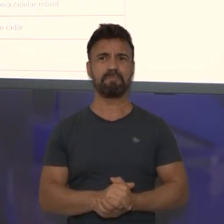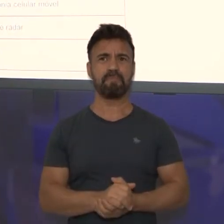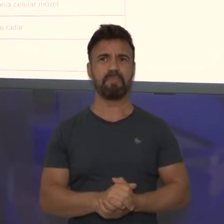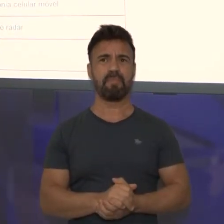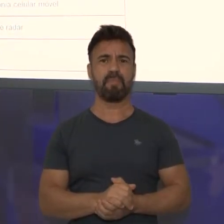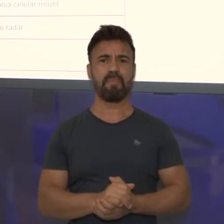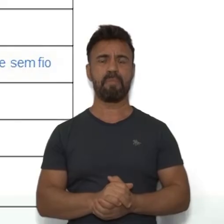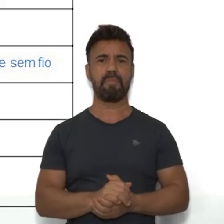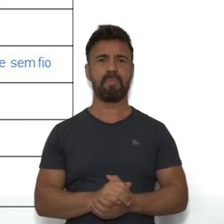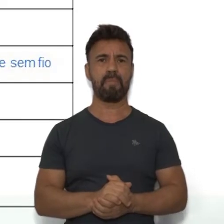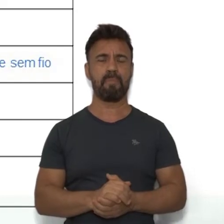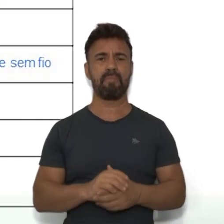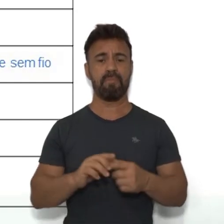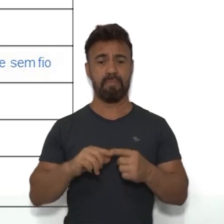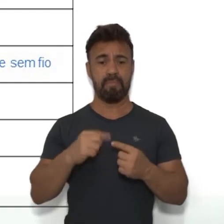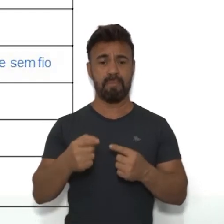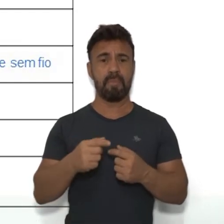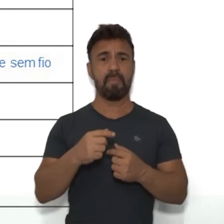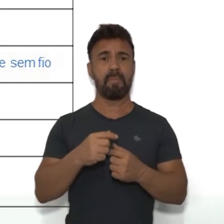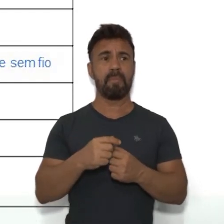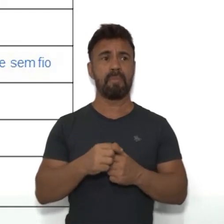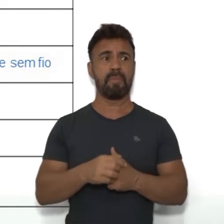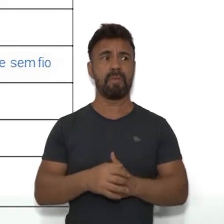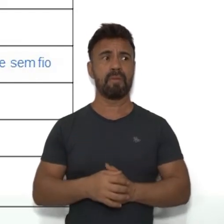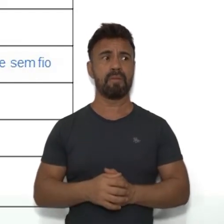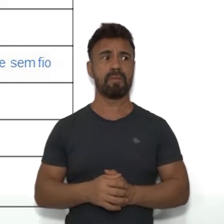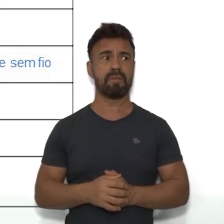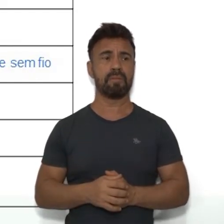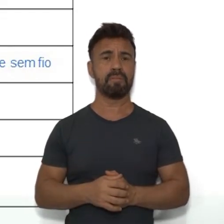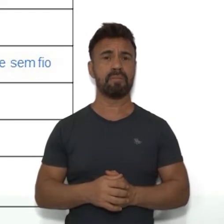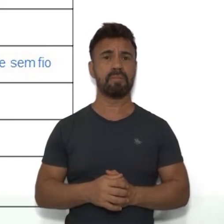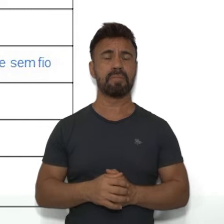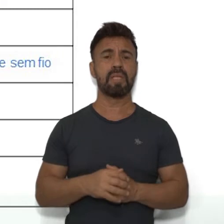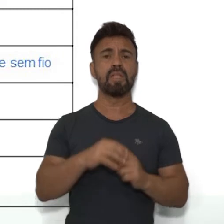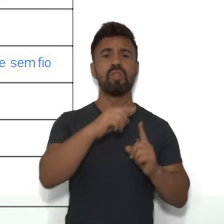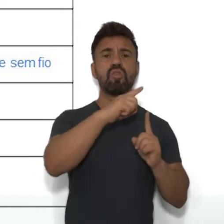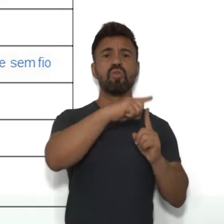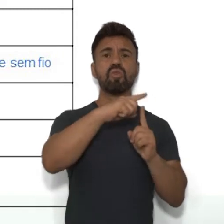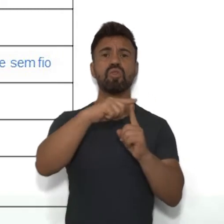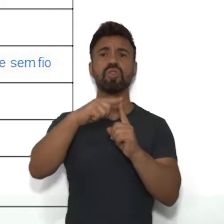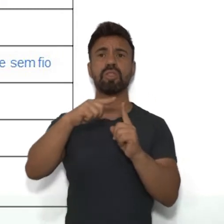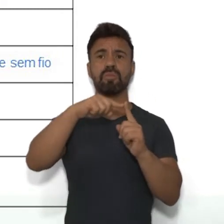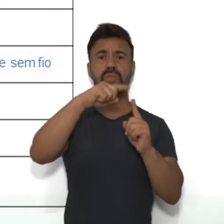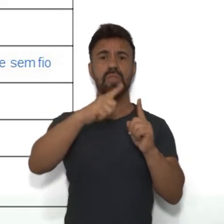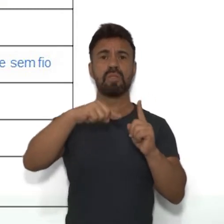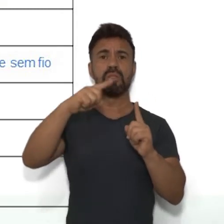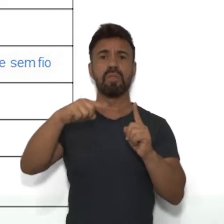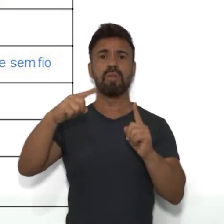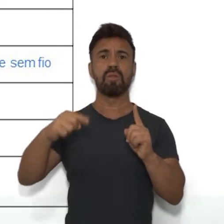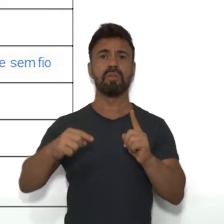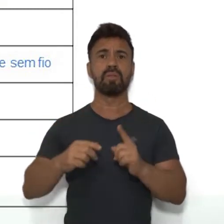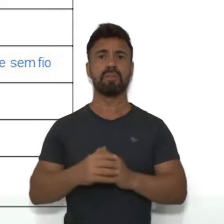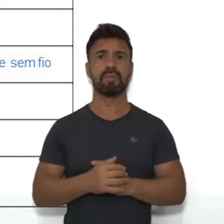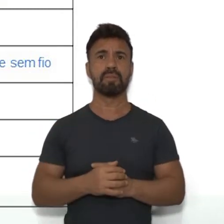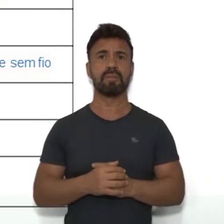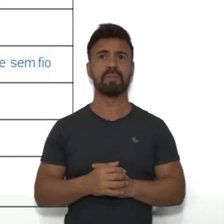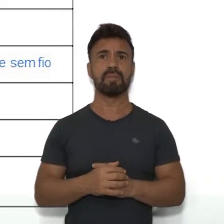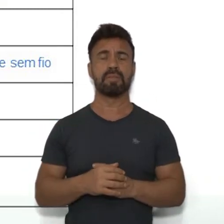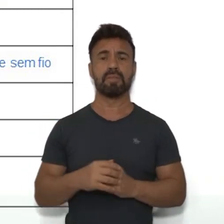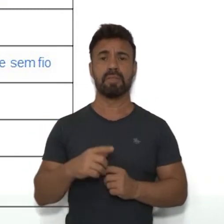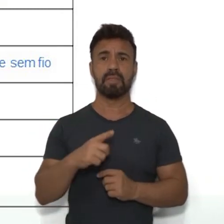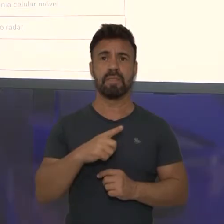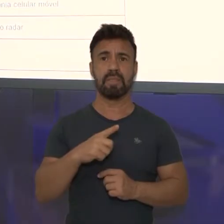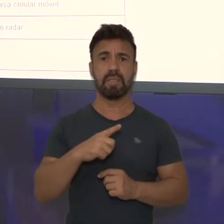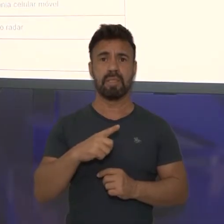Em seguida, a gente vem sistemizar os tipos de ondas, que estão